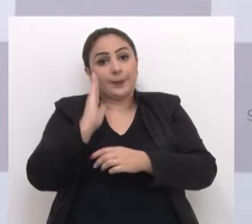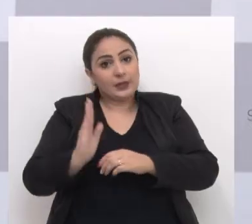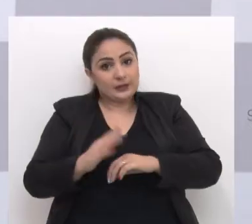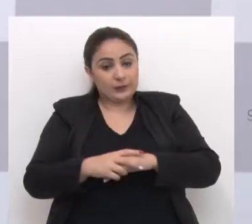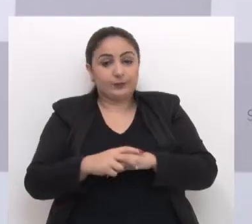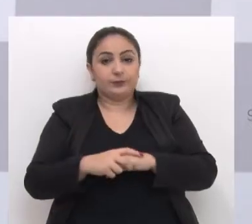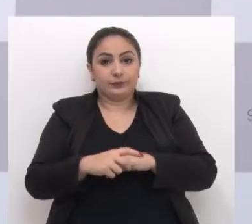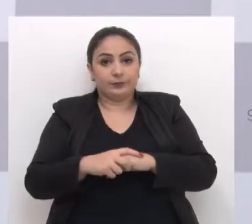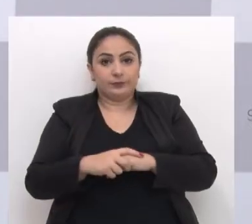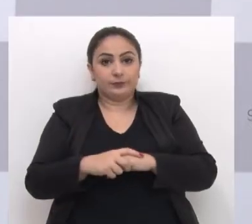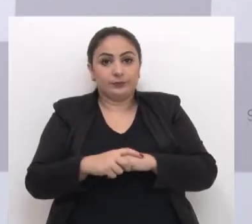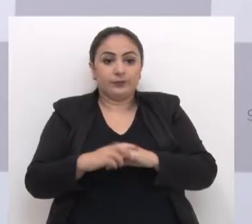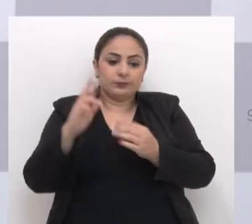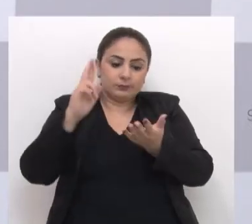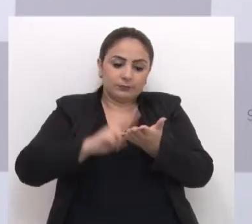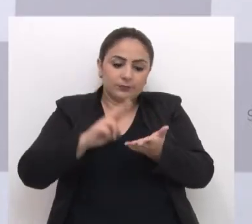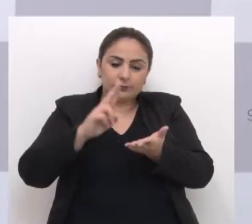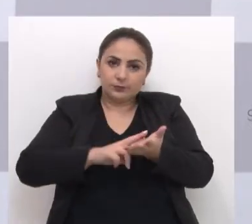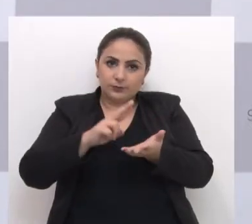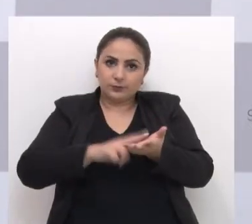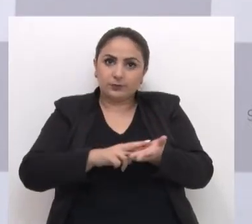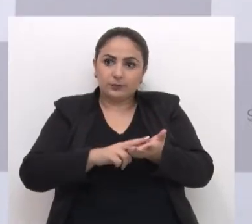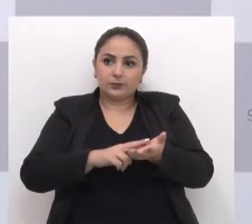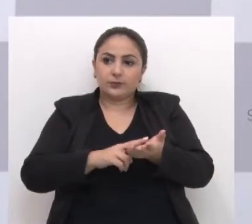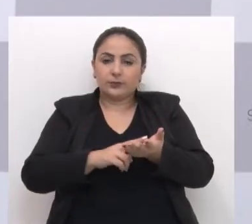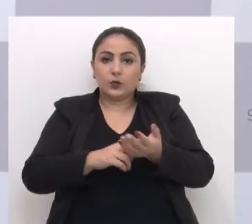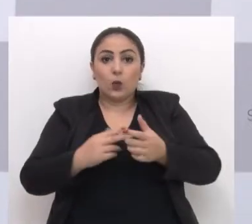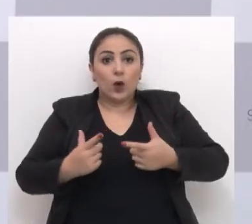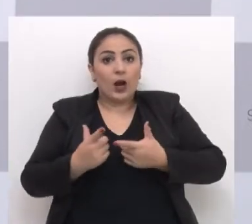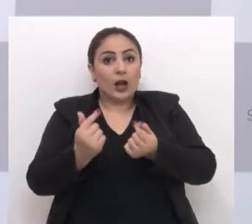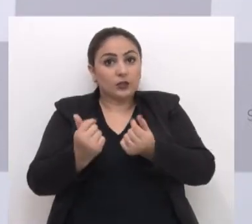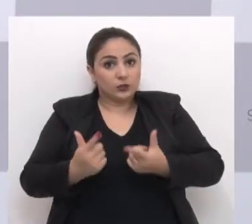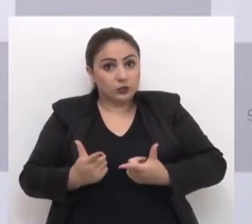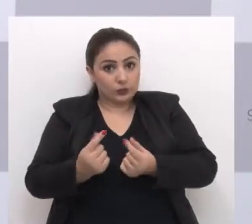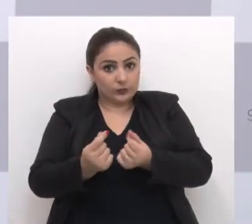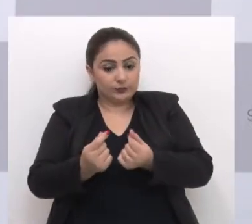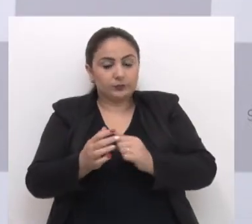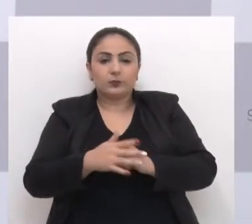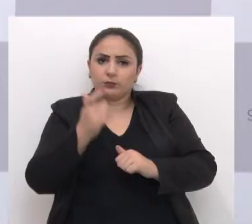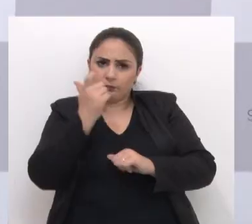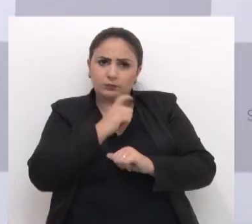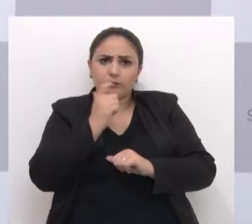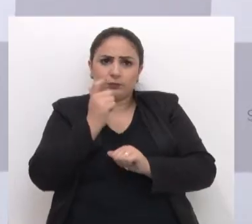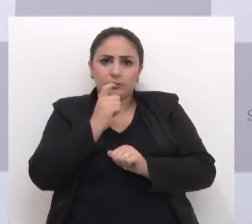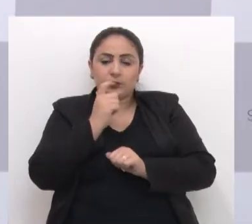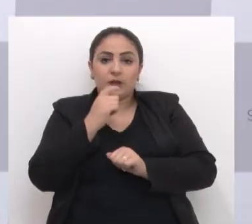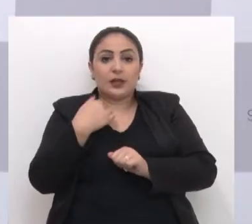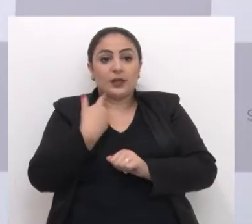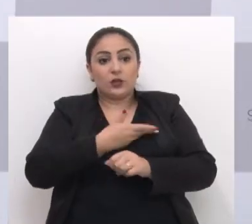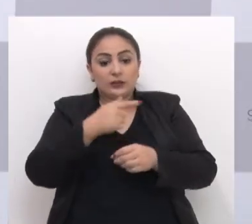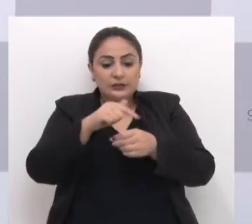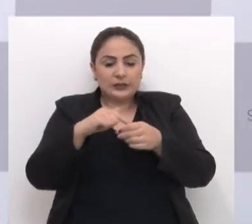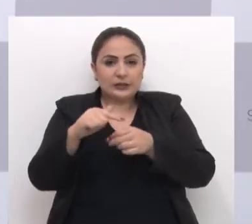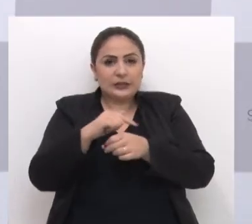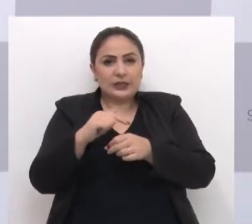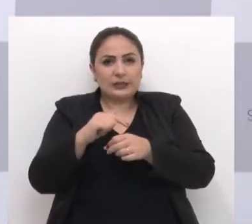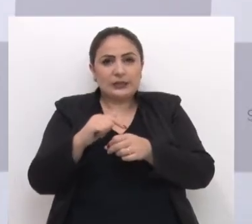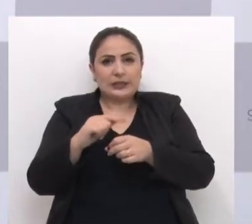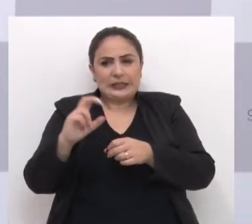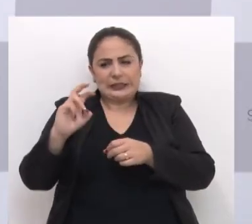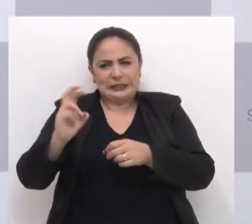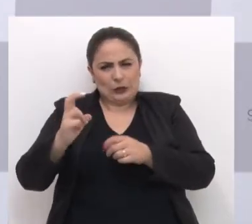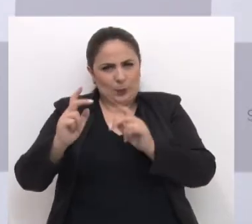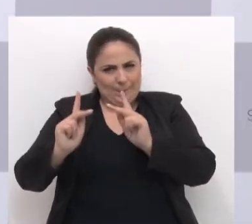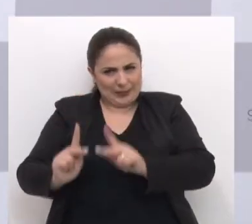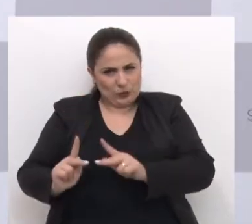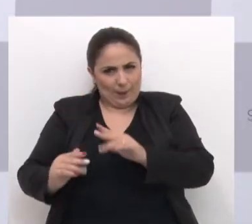Brasil, né? Regulamentar os gastos. Eu acho que essas cidades com menos de